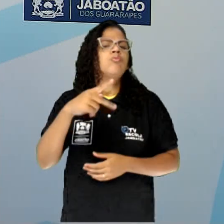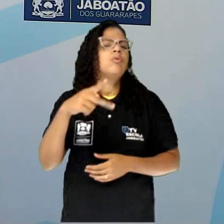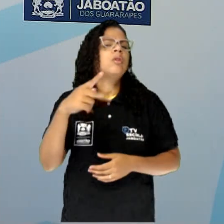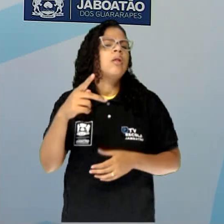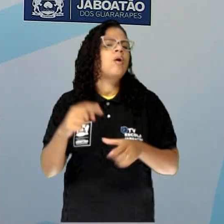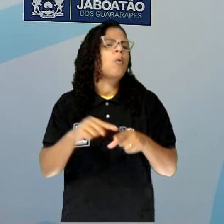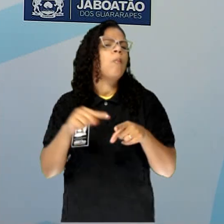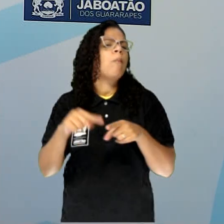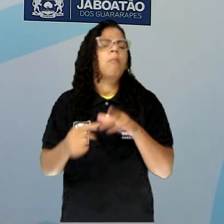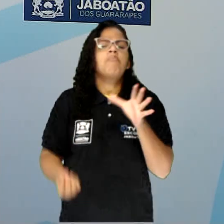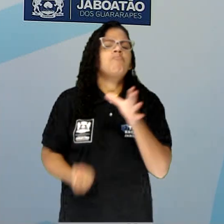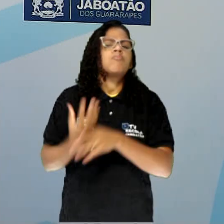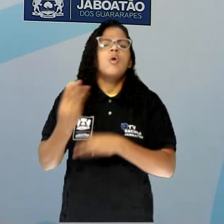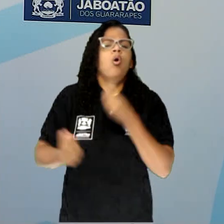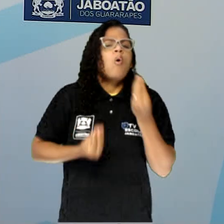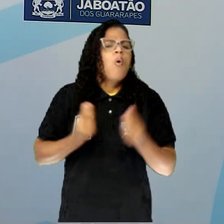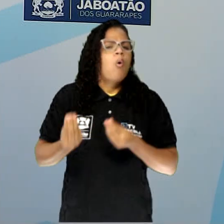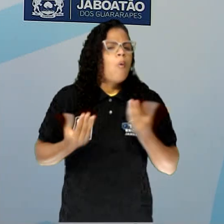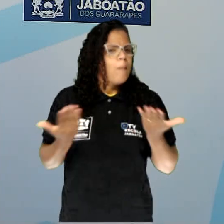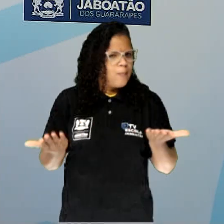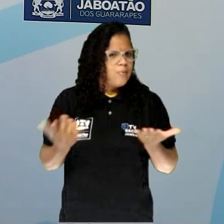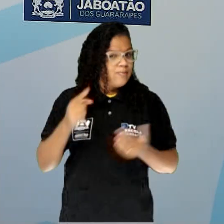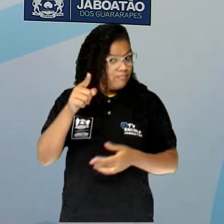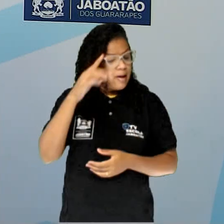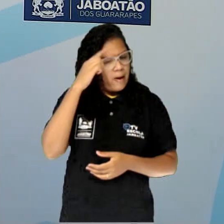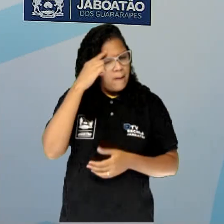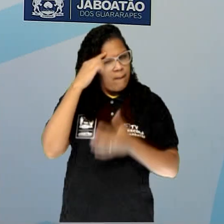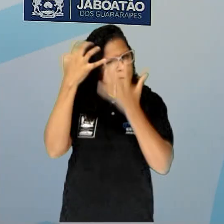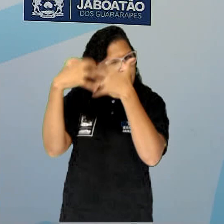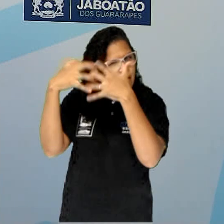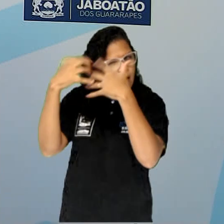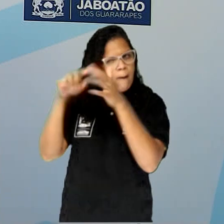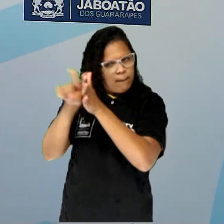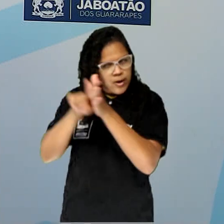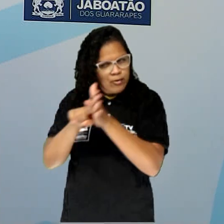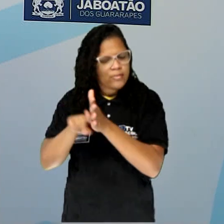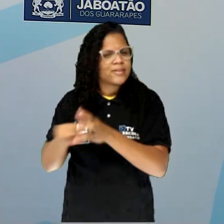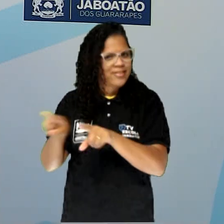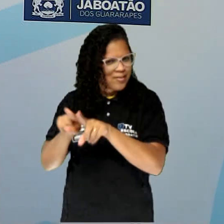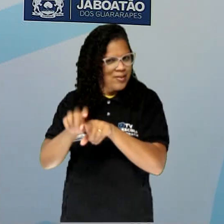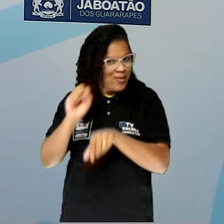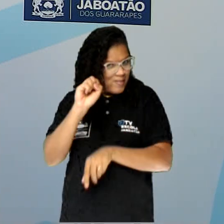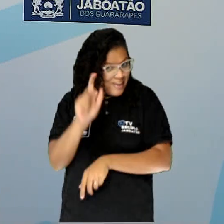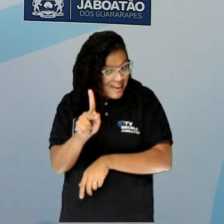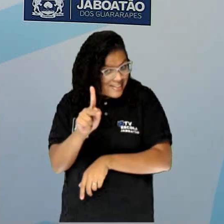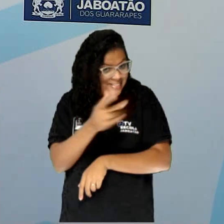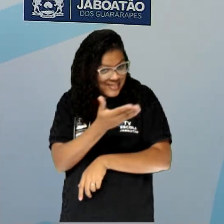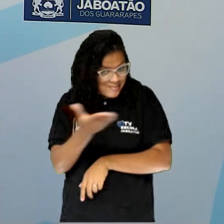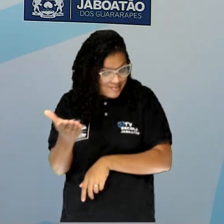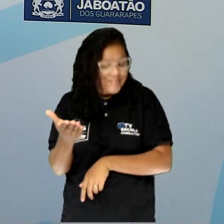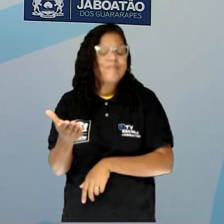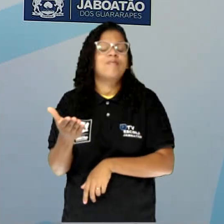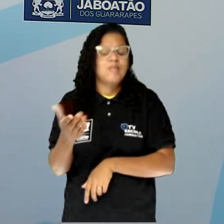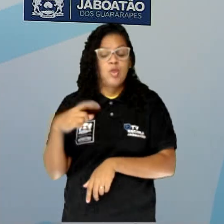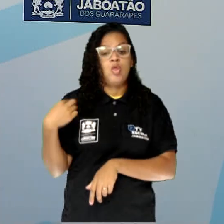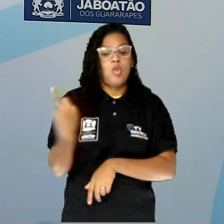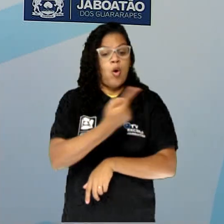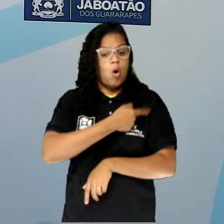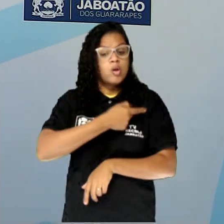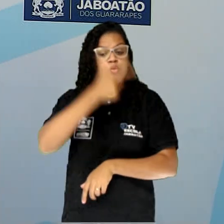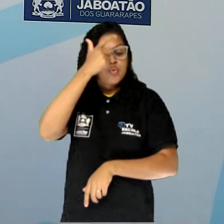teu bairro nasceu? Vai pensando aí, pesquisando, ok? Primeiro e segundo ano, somos